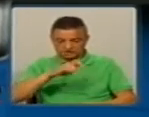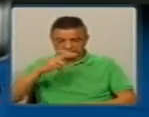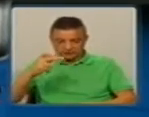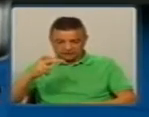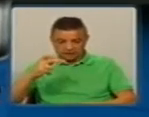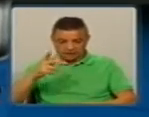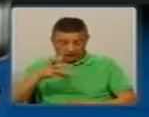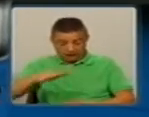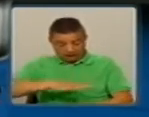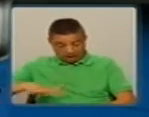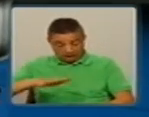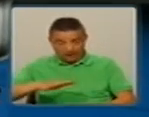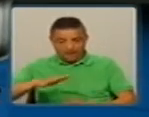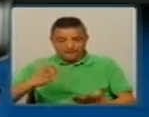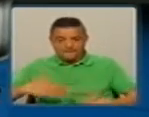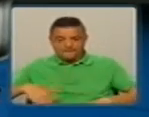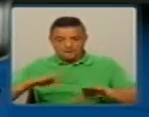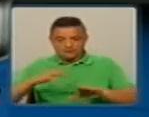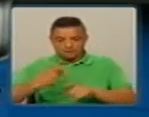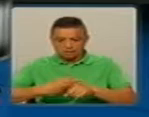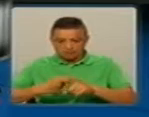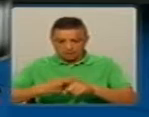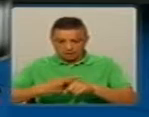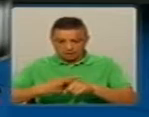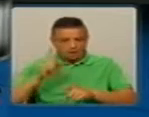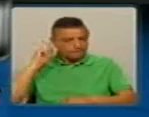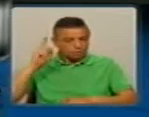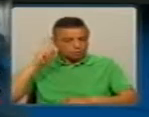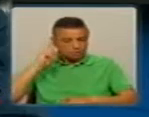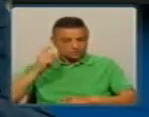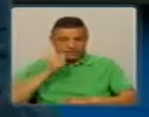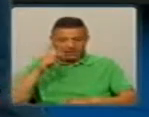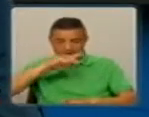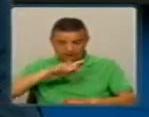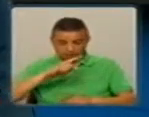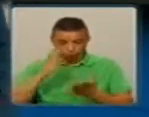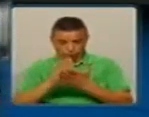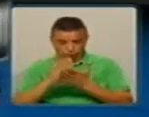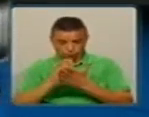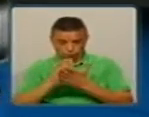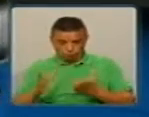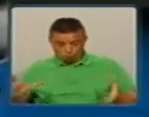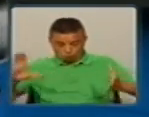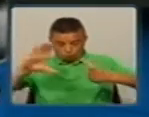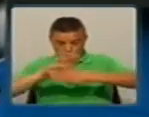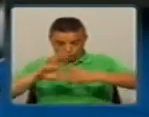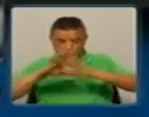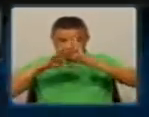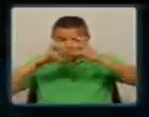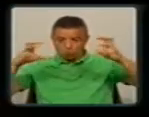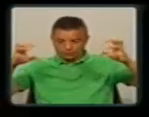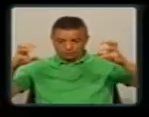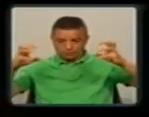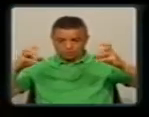Via Láctea. E, portanto, não deixa de ser curioso e é extremamente importante para os astrónomos este tipo de encontros, deste tipo de nuvens, porque